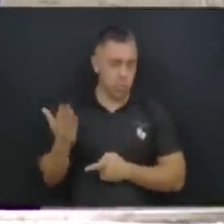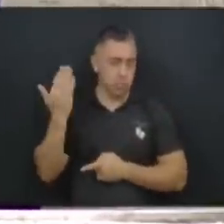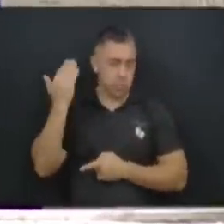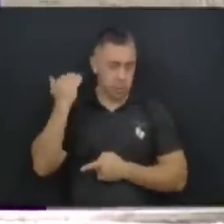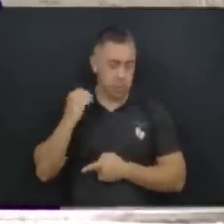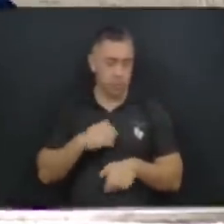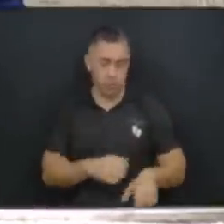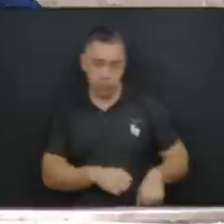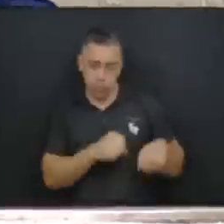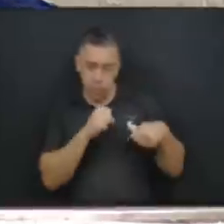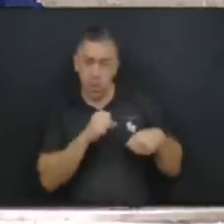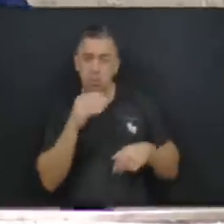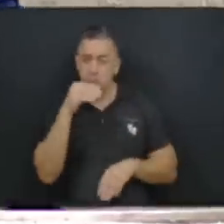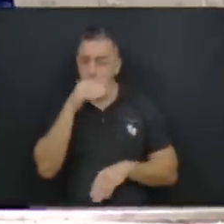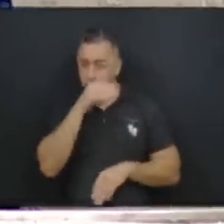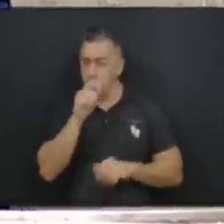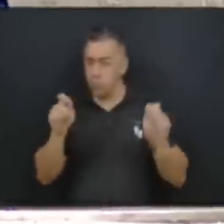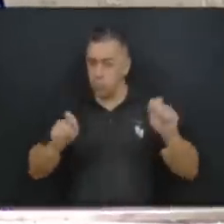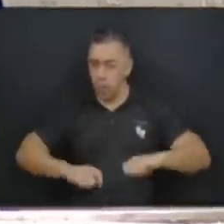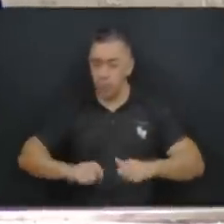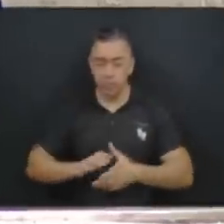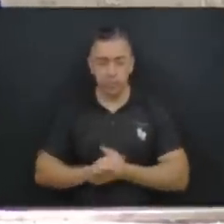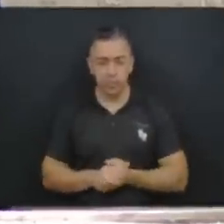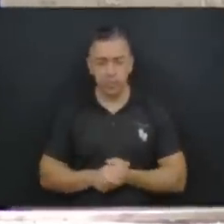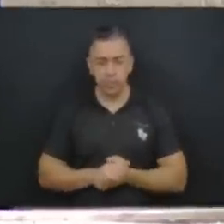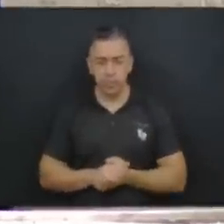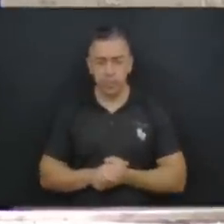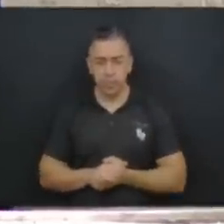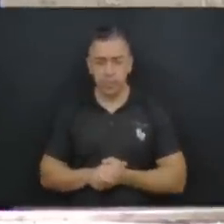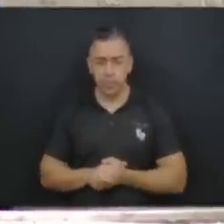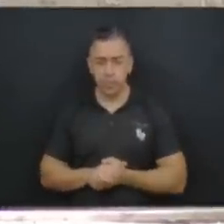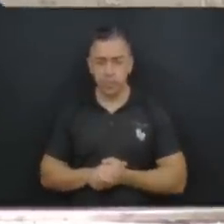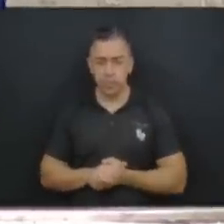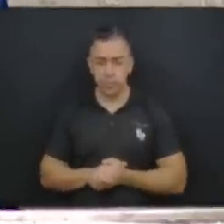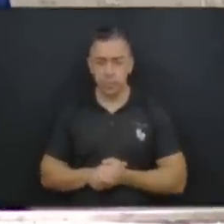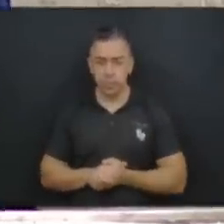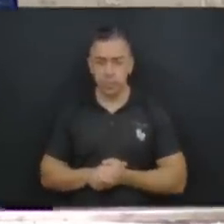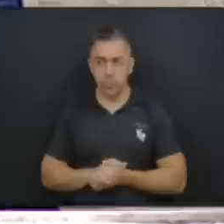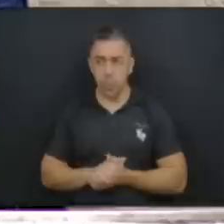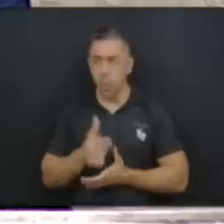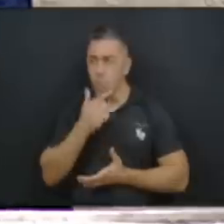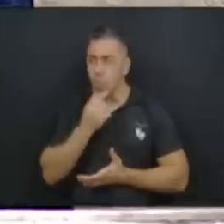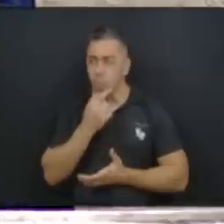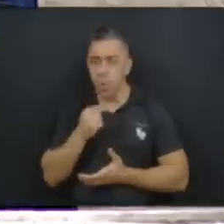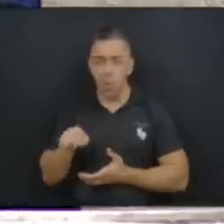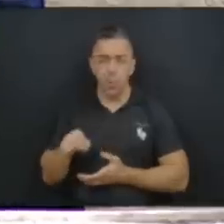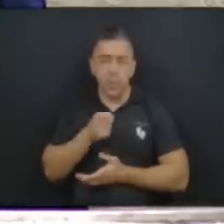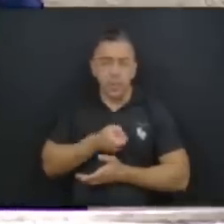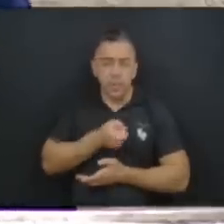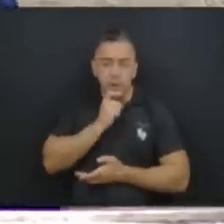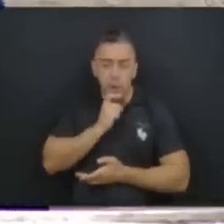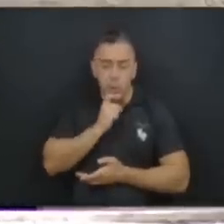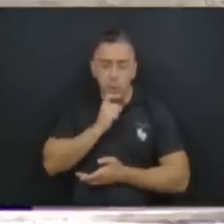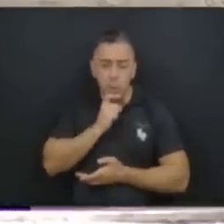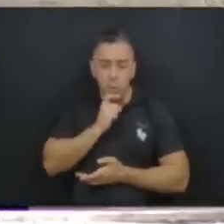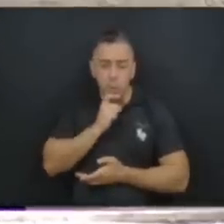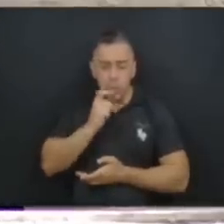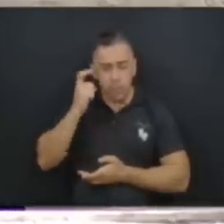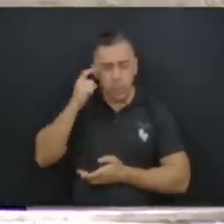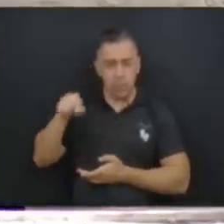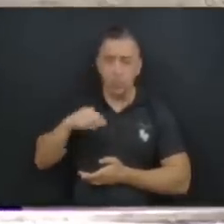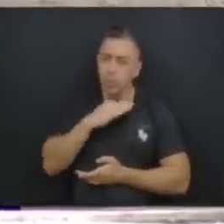esquenta e eu me ajoelhei e peguei o cabra tava frio verificar tá morto